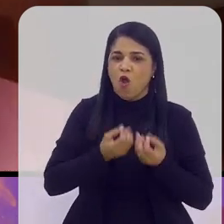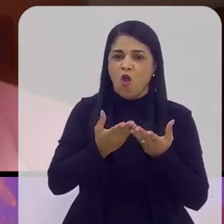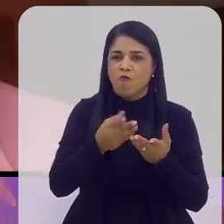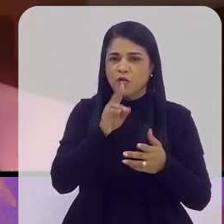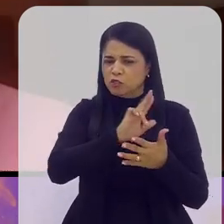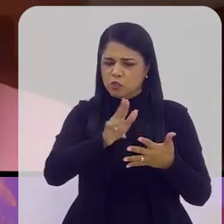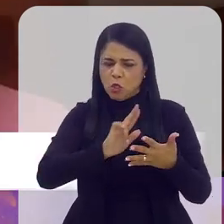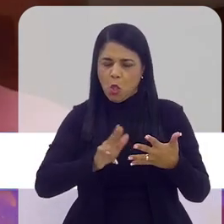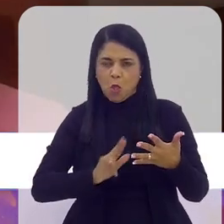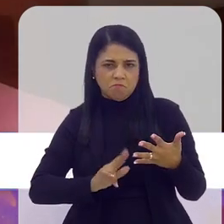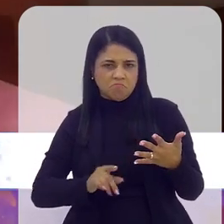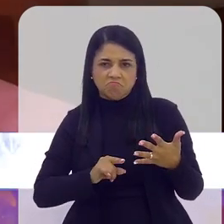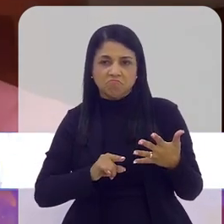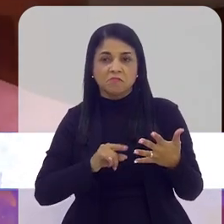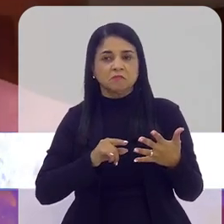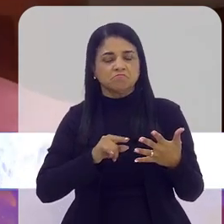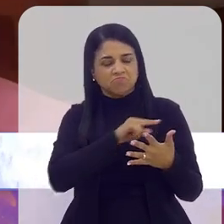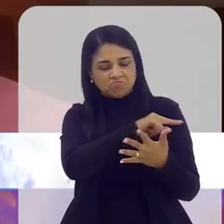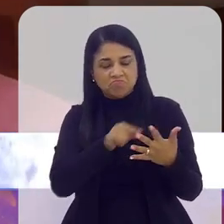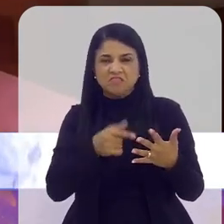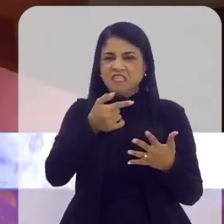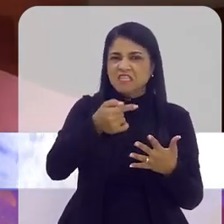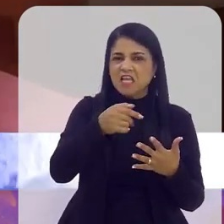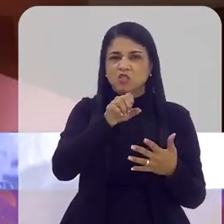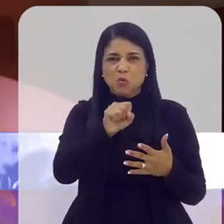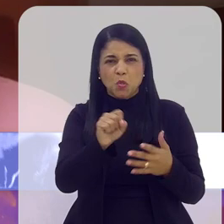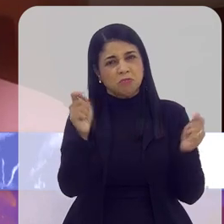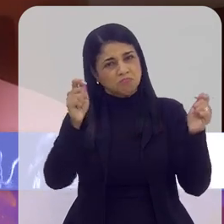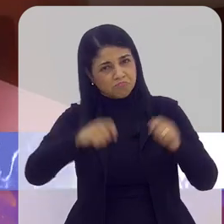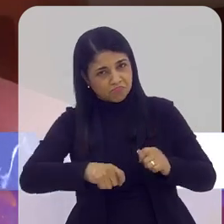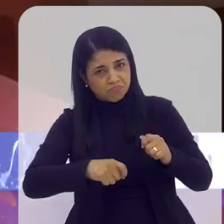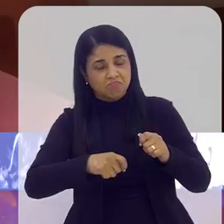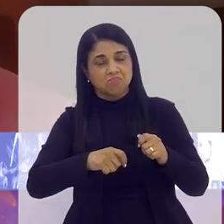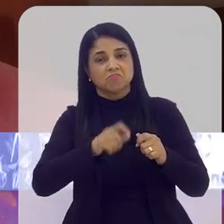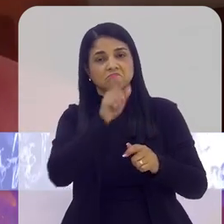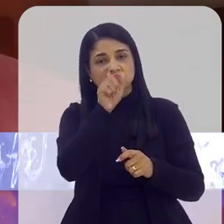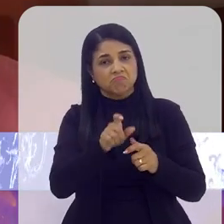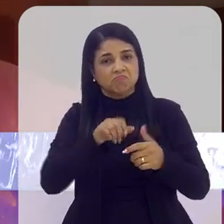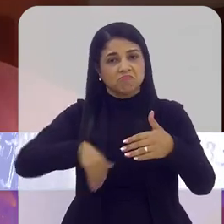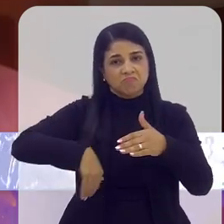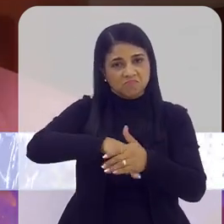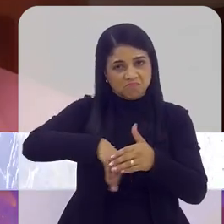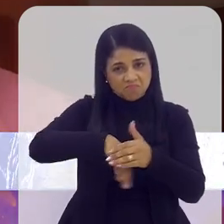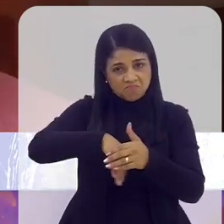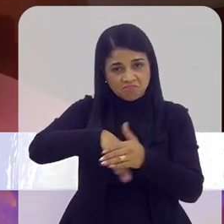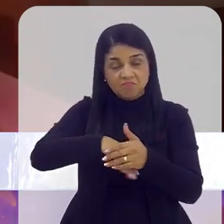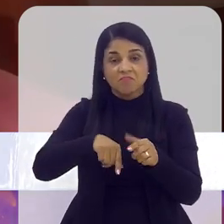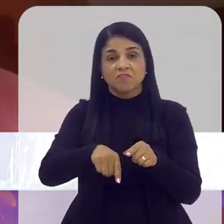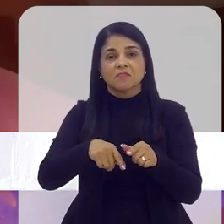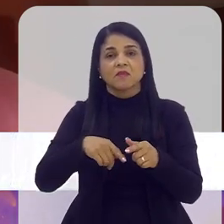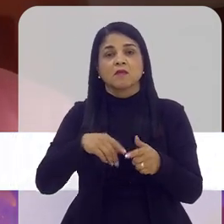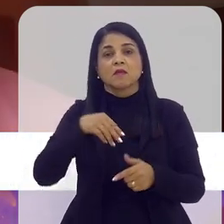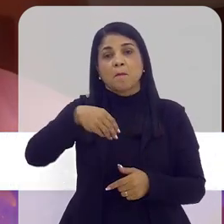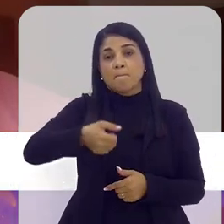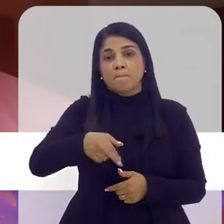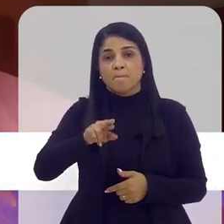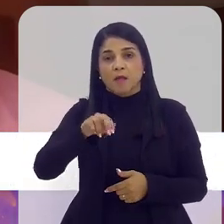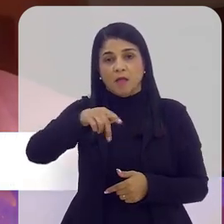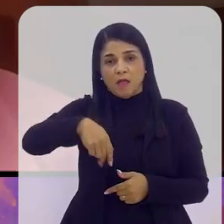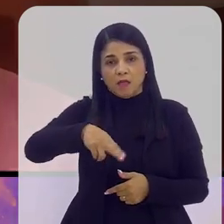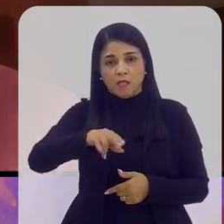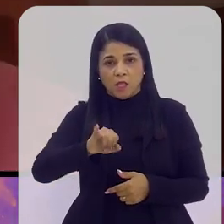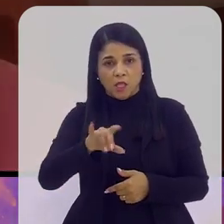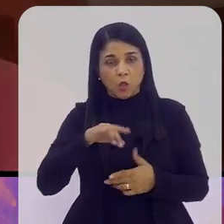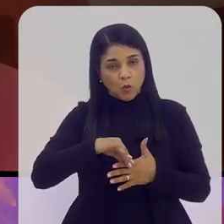ofereço contestação aos quatro nomes, não. Eu acho que estão entre os sete, oito possíveis. É uma safra, o Marquinhos meio